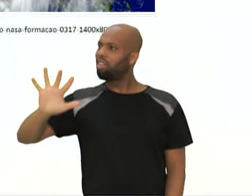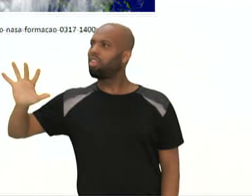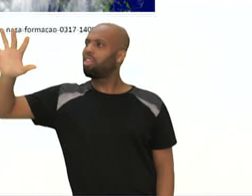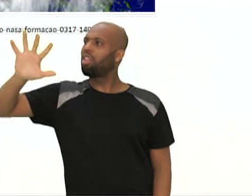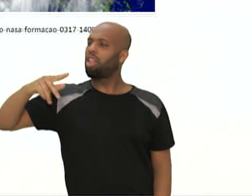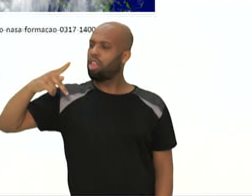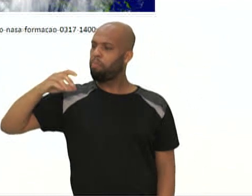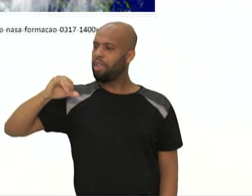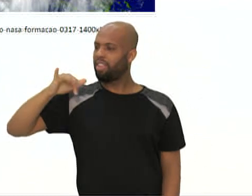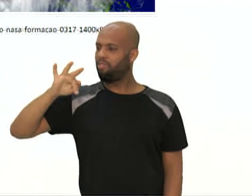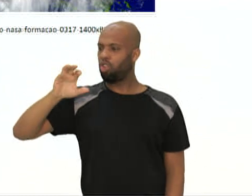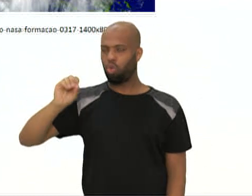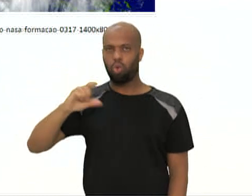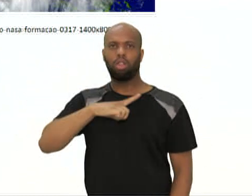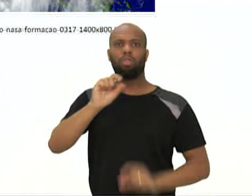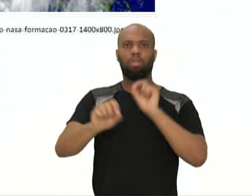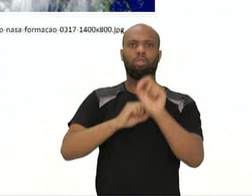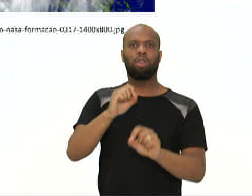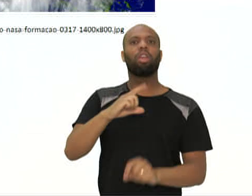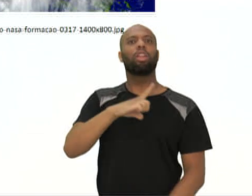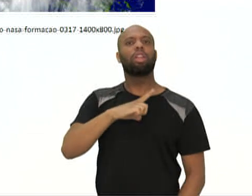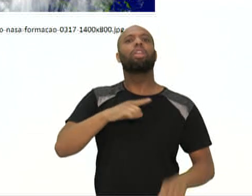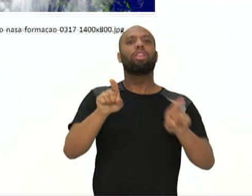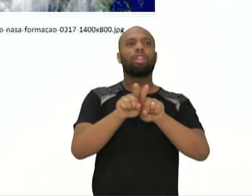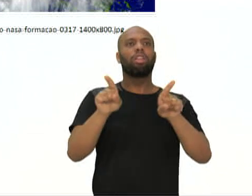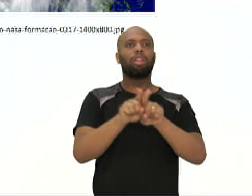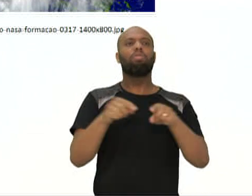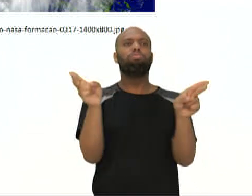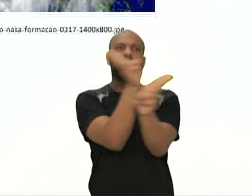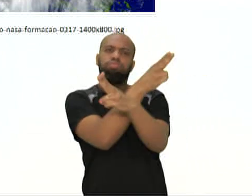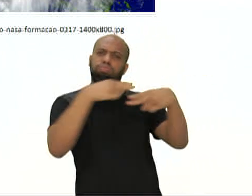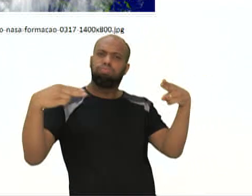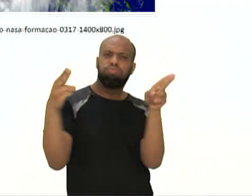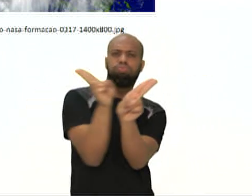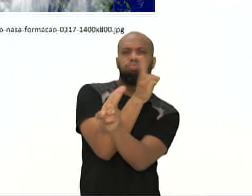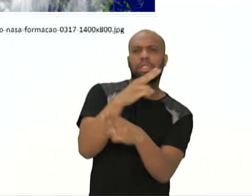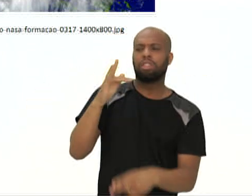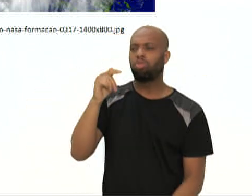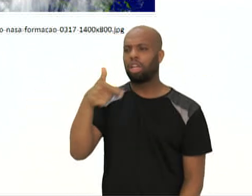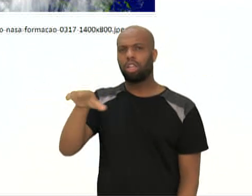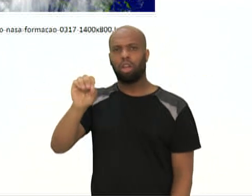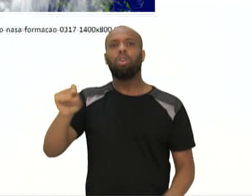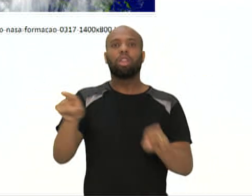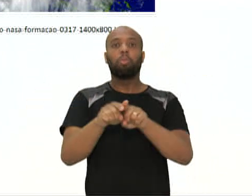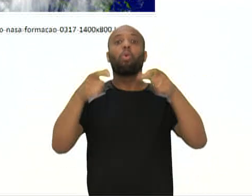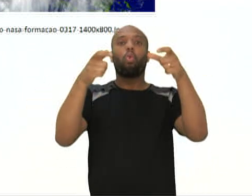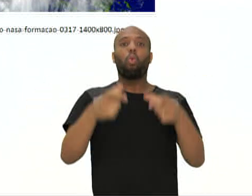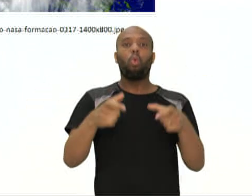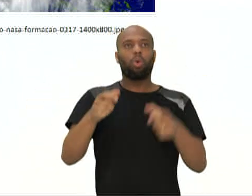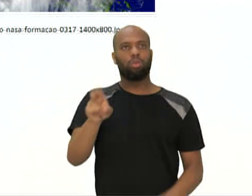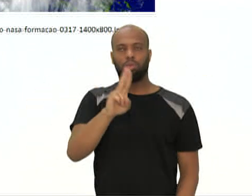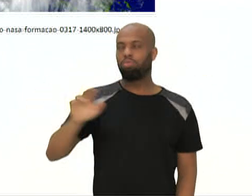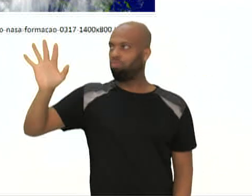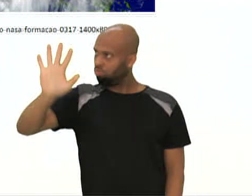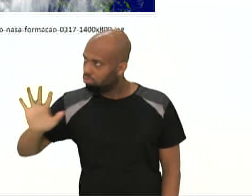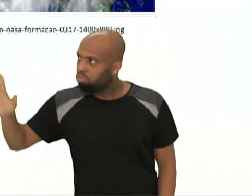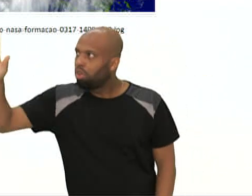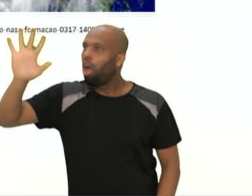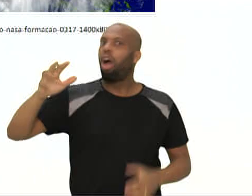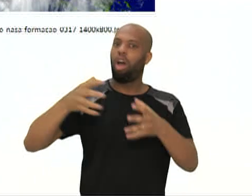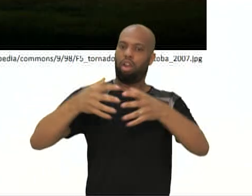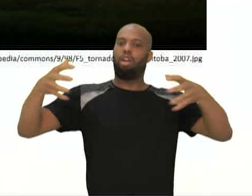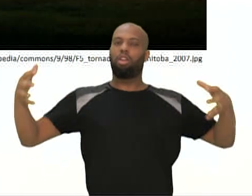Pacífico. Então ali você está vendo o furacão e o tamanho que ele ocupa. A gente pode ver que é uma área